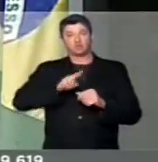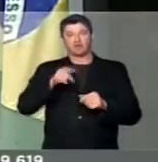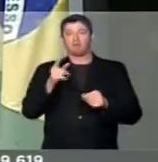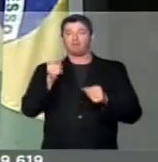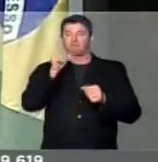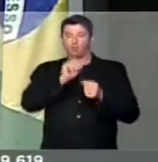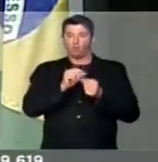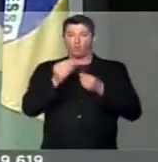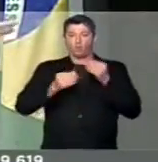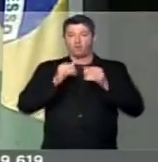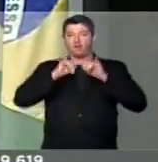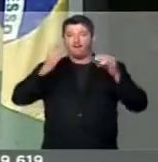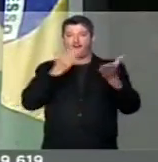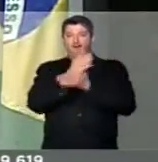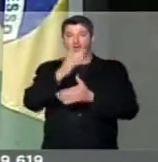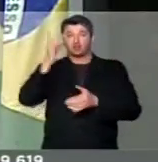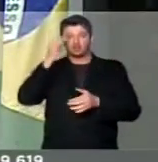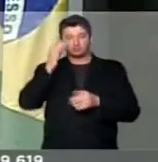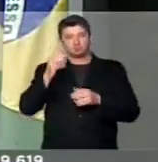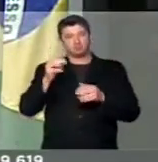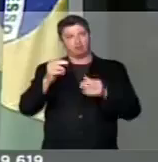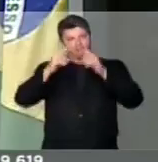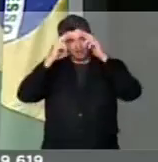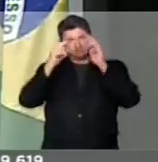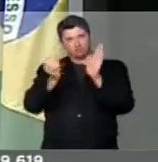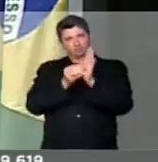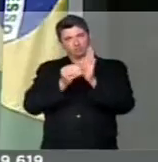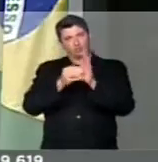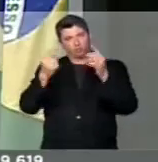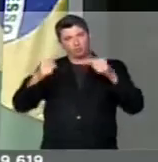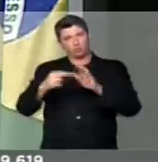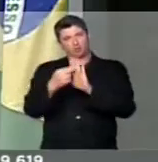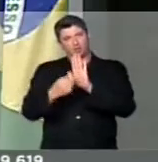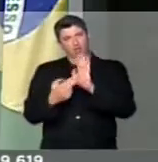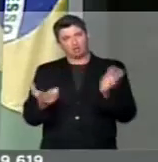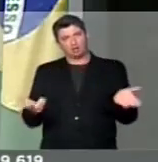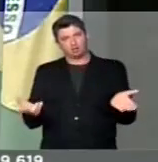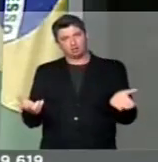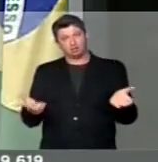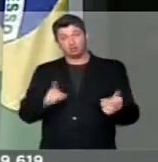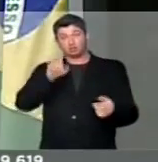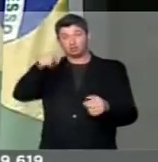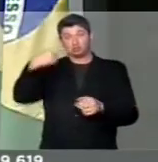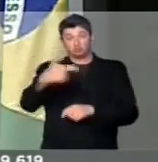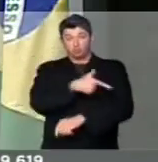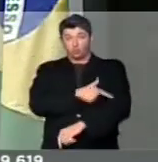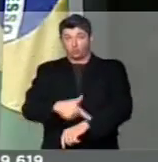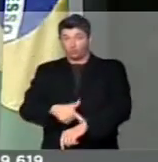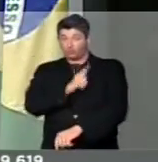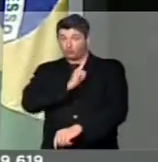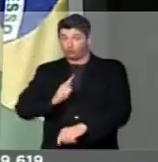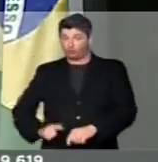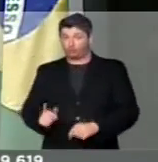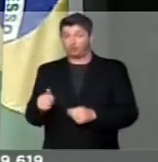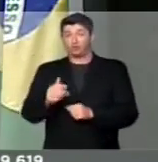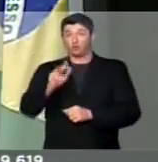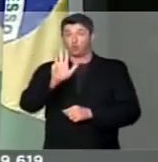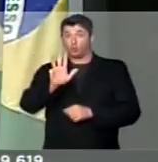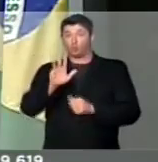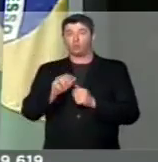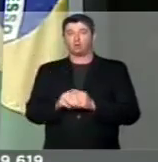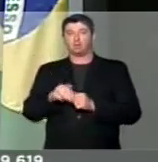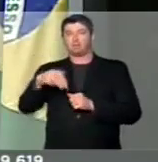Dilma. Um total desrespeito às regras. E depois o comportamento do governo, já no governo Lula,